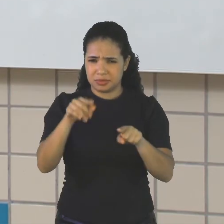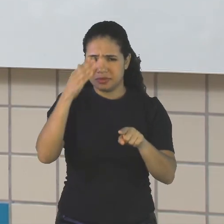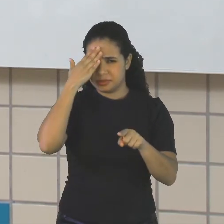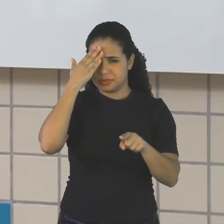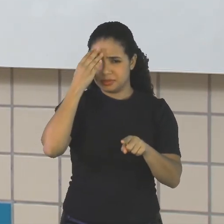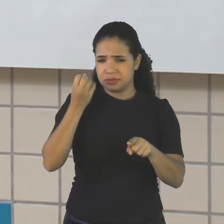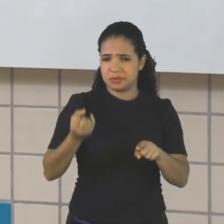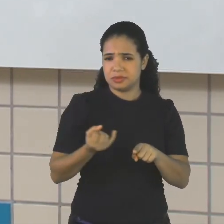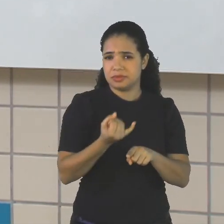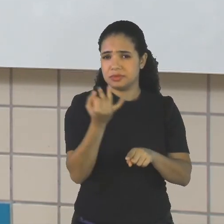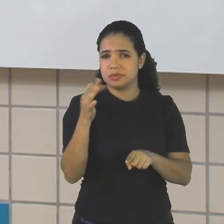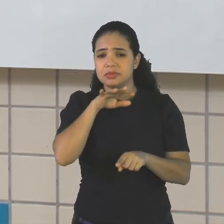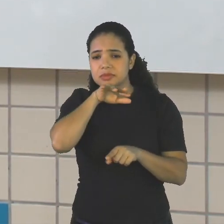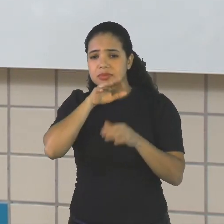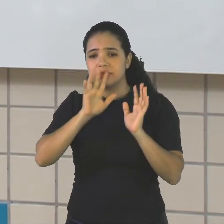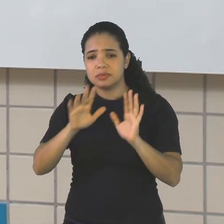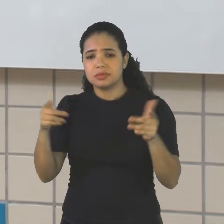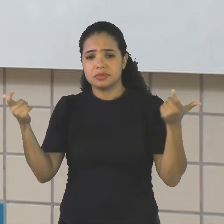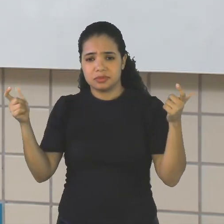em extinção?